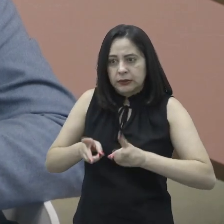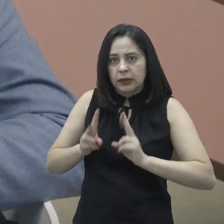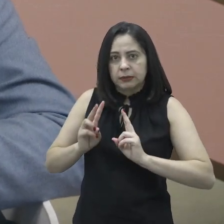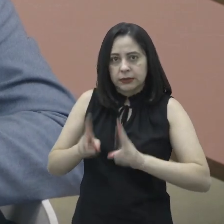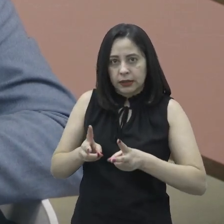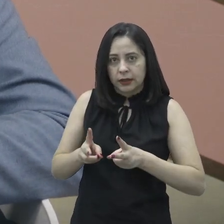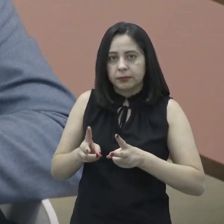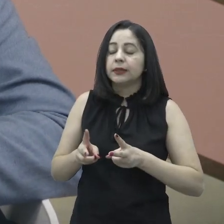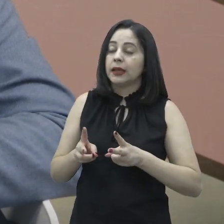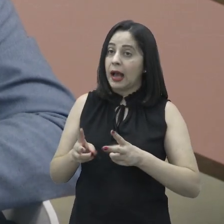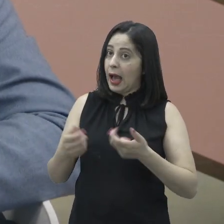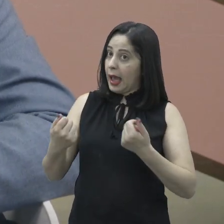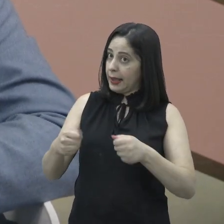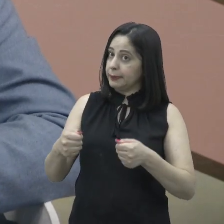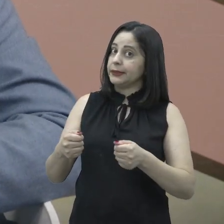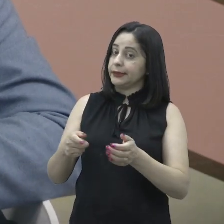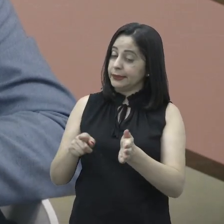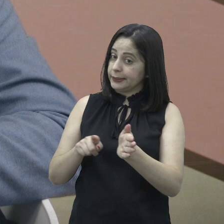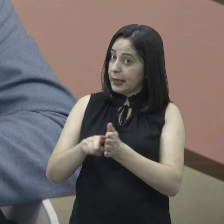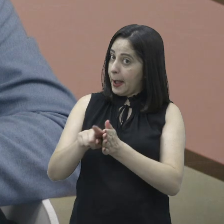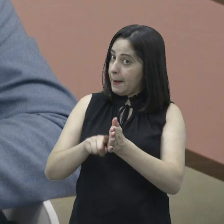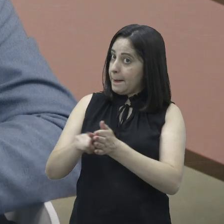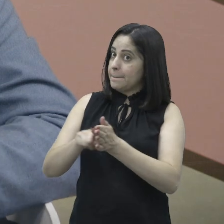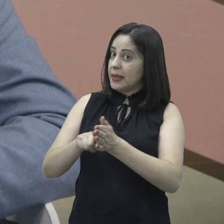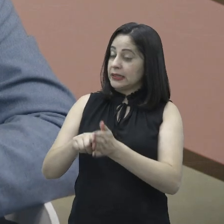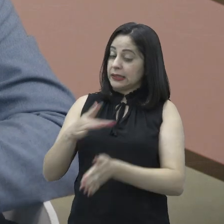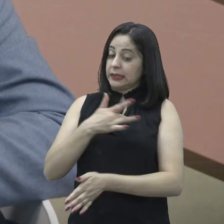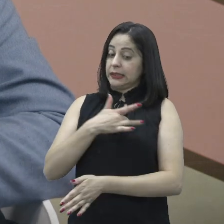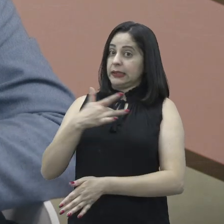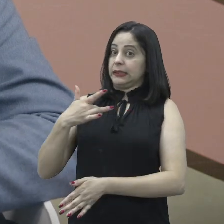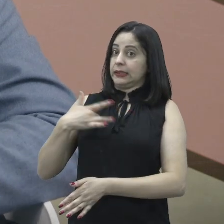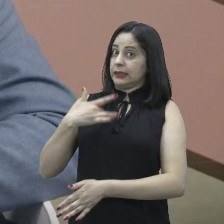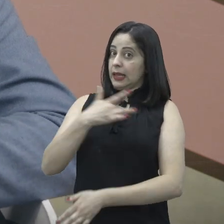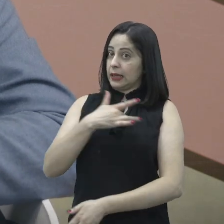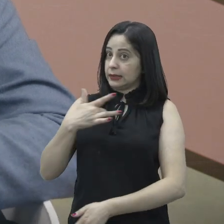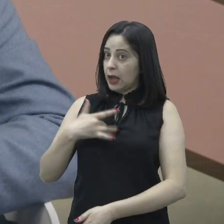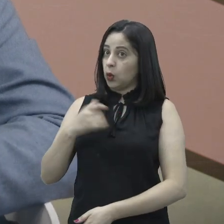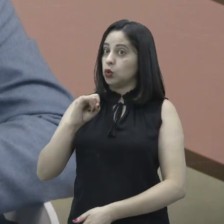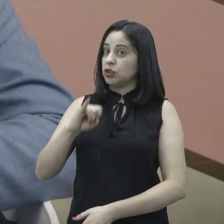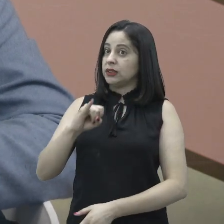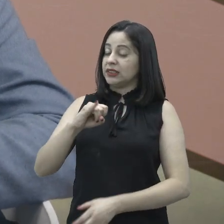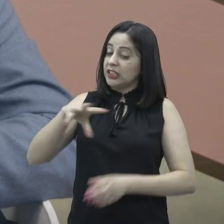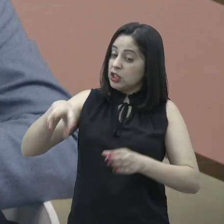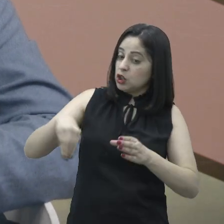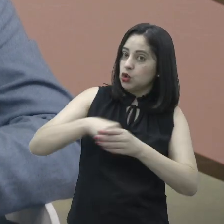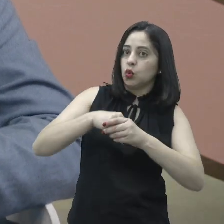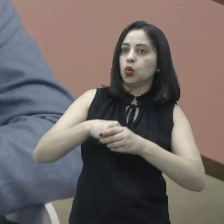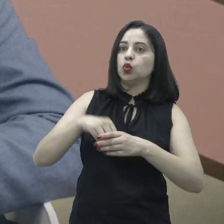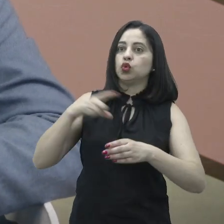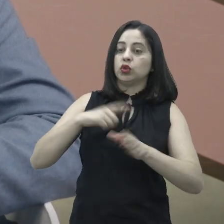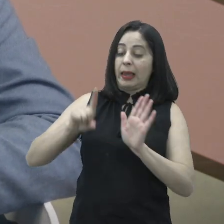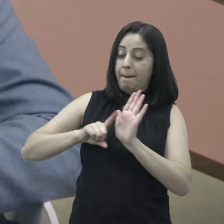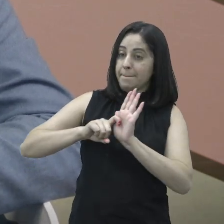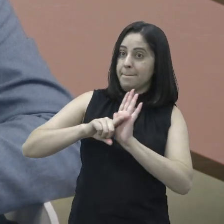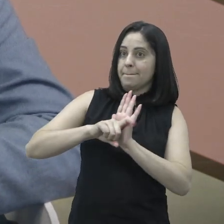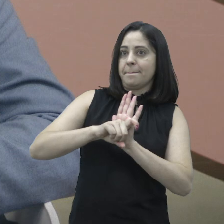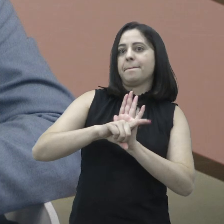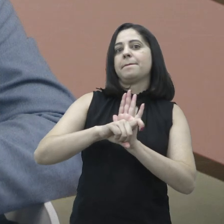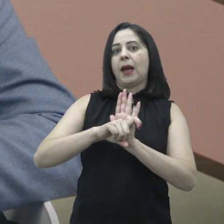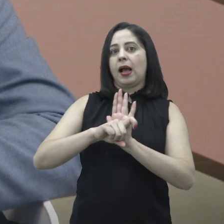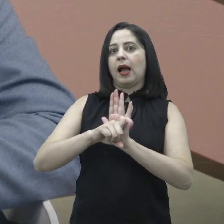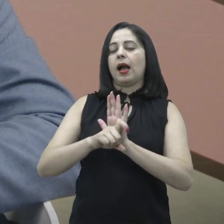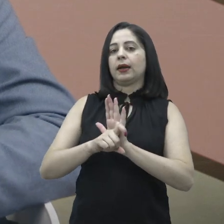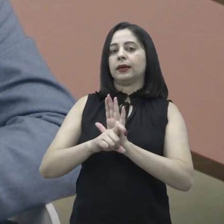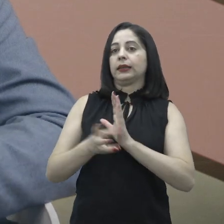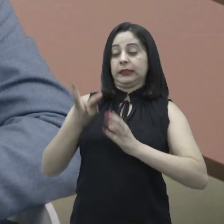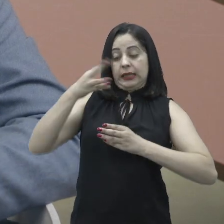respiratórios, às vezes é preciso fazer uma avaliação para poder ver se você não tem alguma outra infecção bacteriana sobreposta ou algum outro tipo de rinite que precise